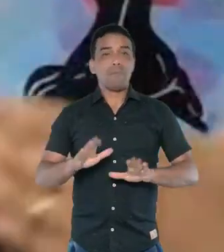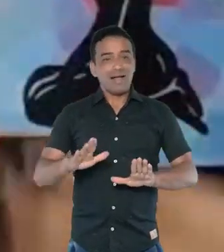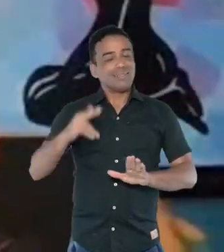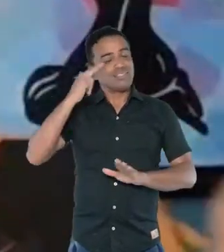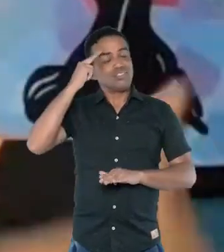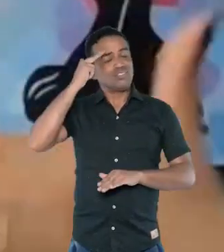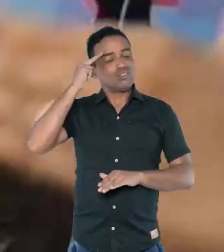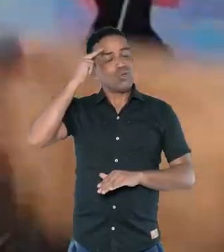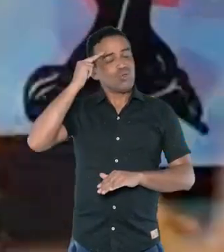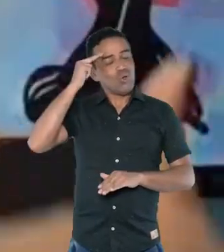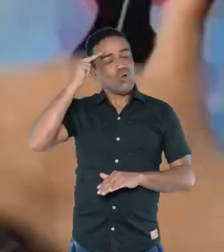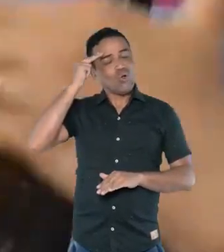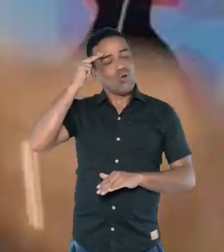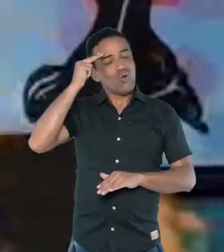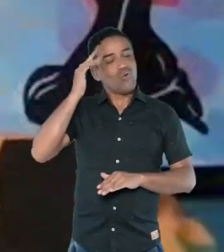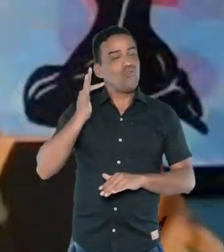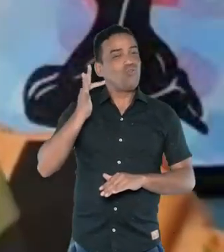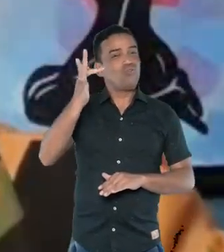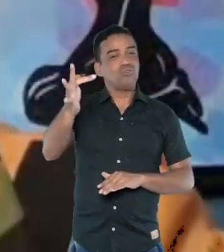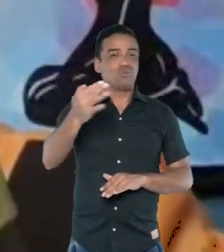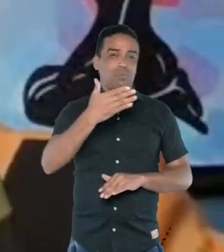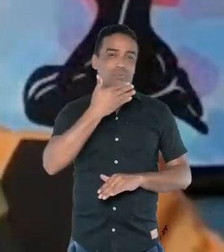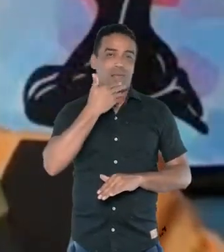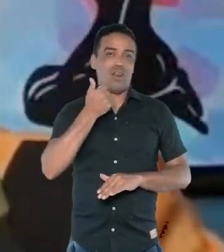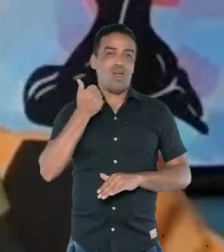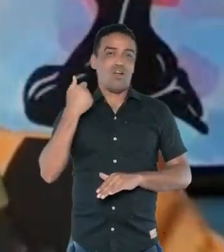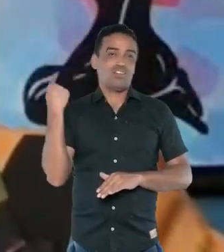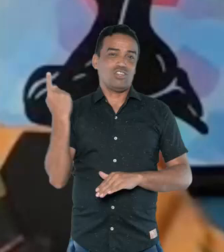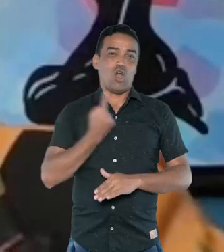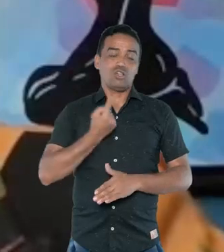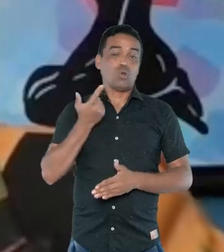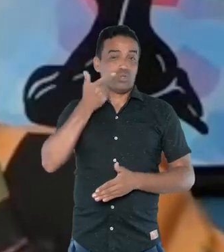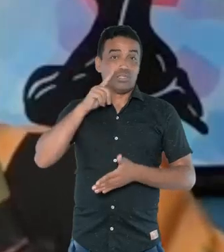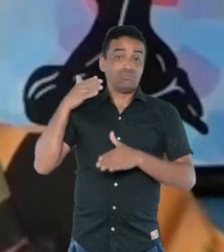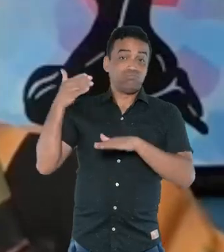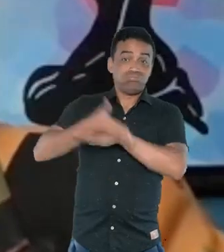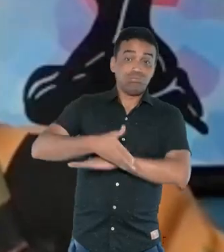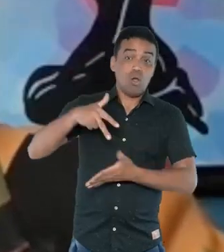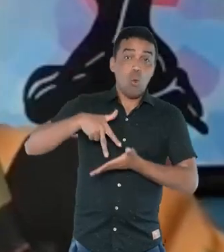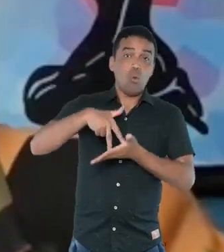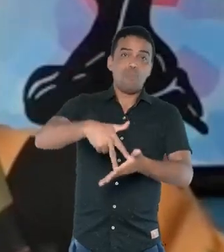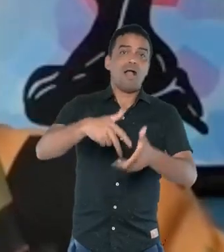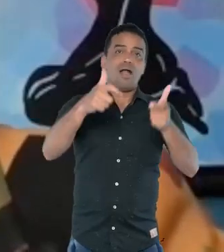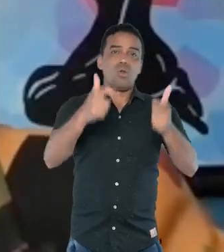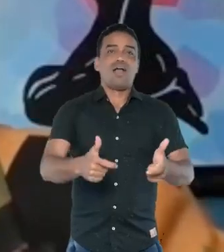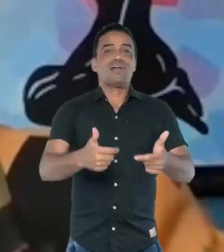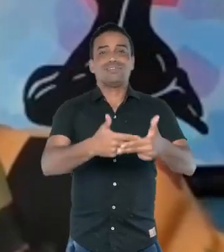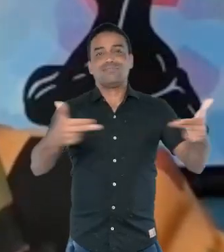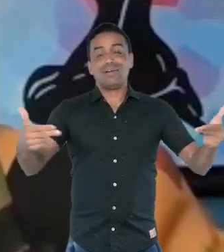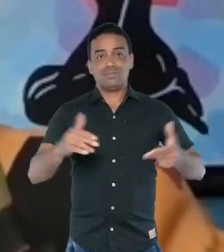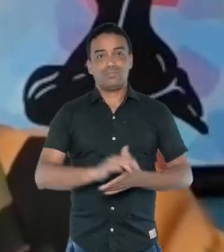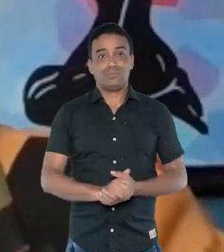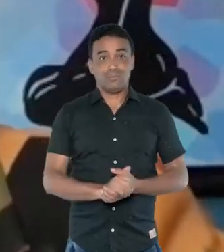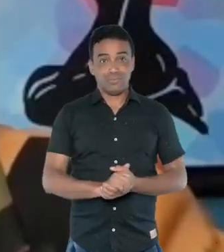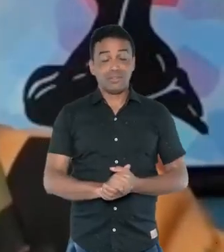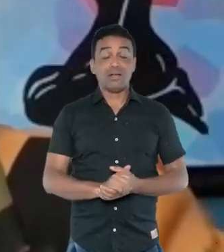que sonharam com que pudéssemos ocupar determinados lugares. Então, a Sankofa traz